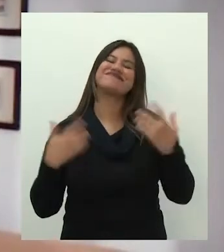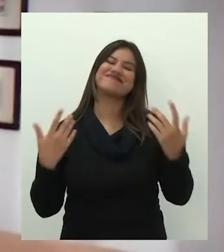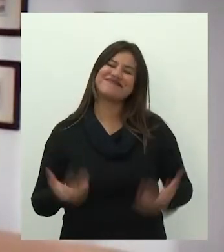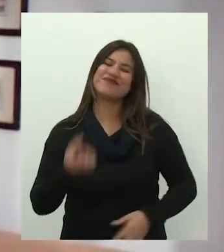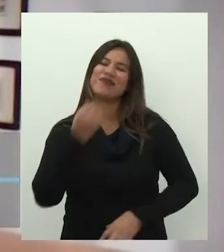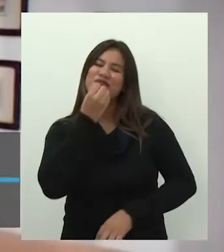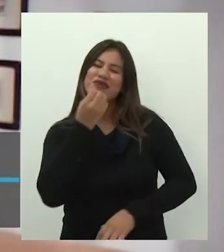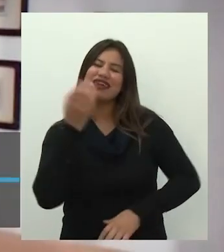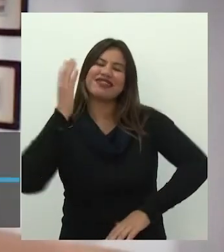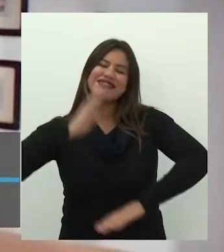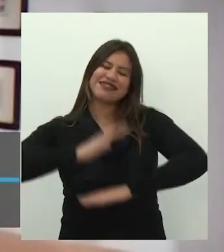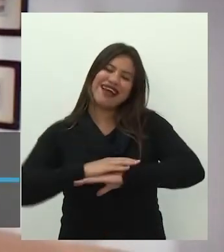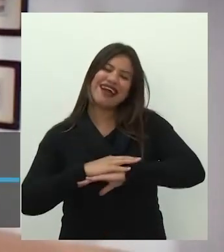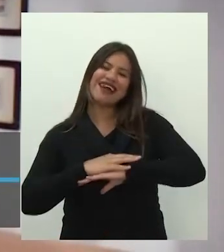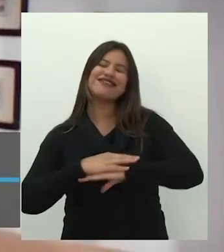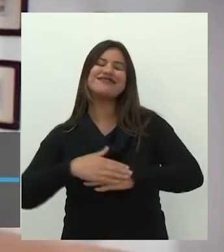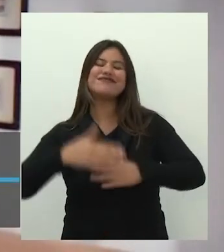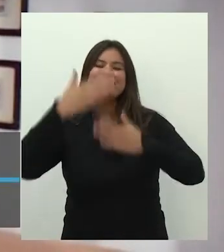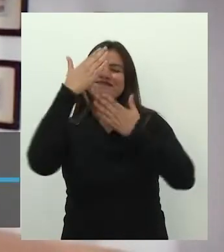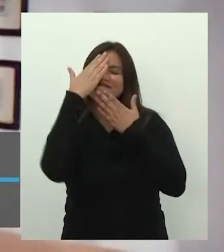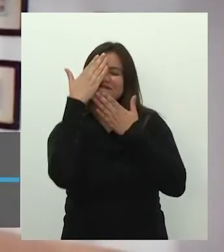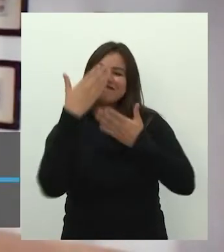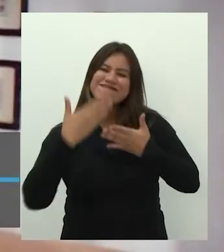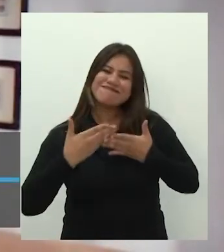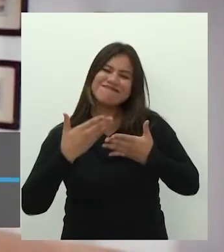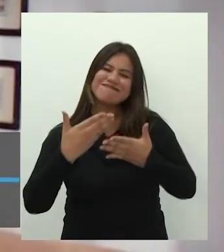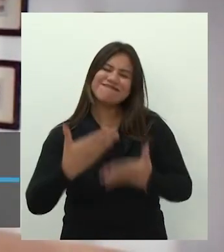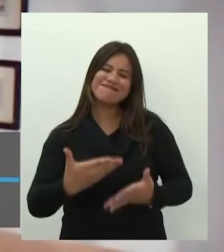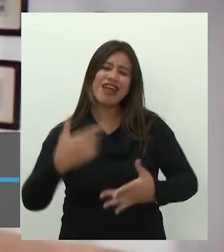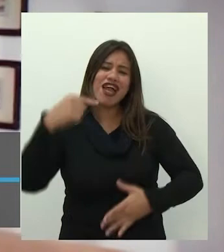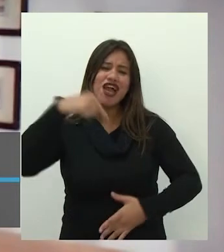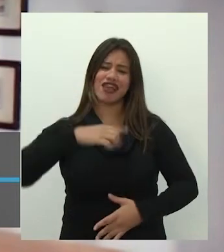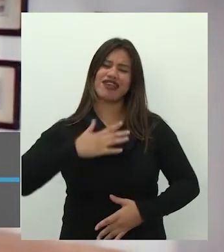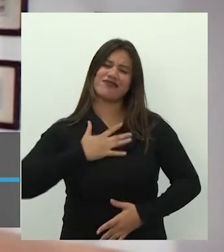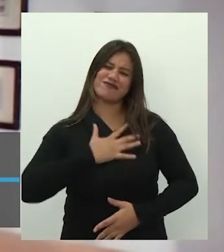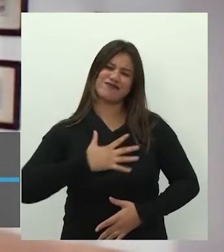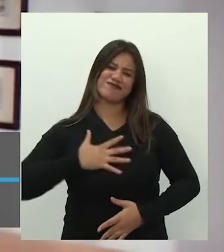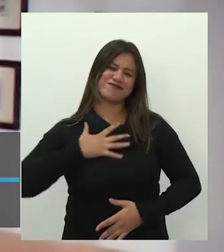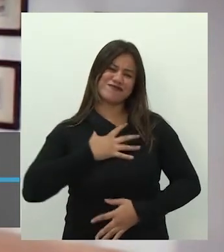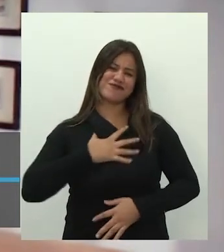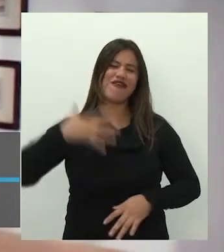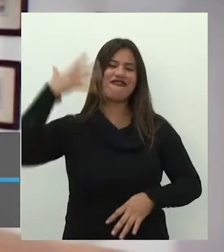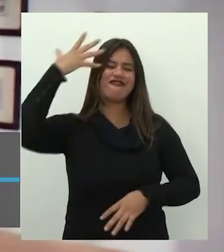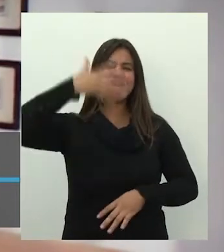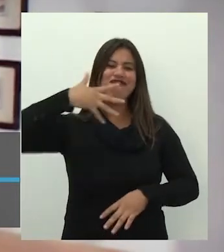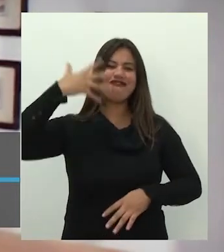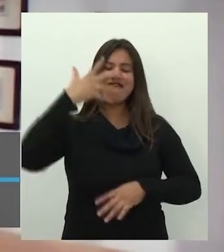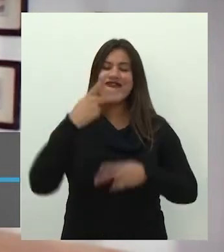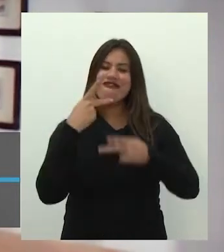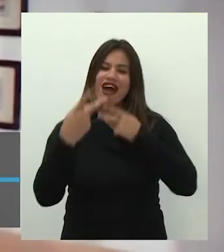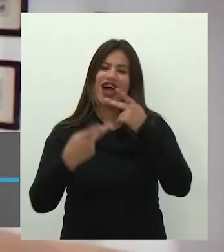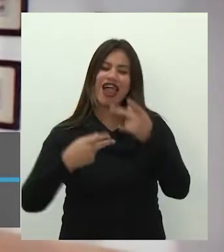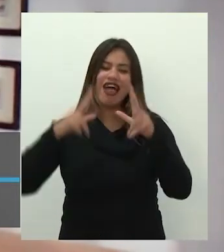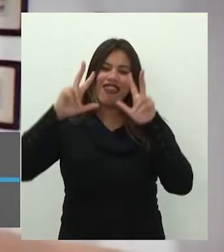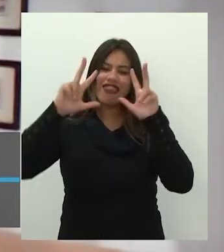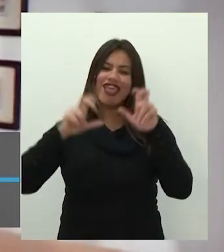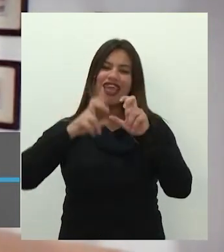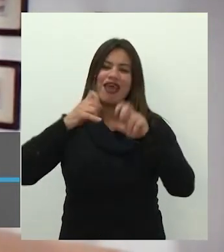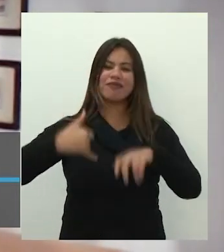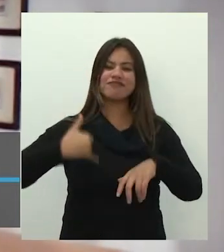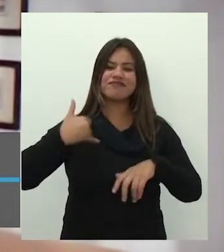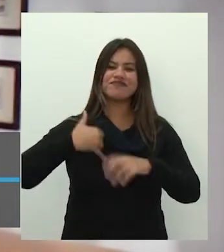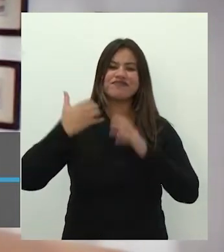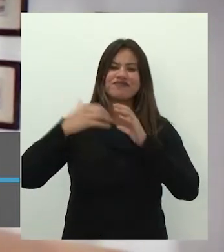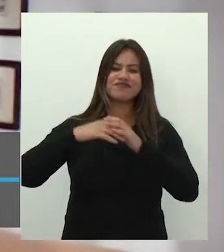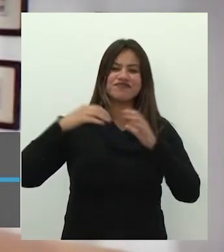o convite. Para mim é sempre um prazer poder falar em envelhecimento, né? Ainda mais quando